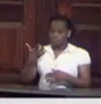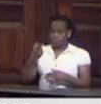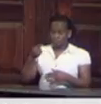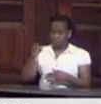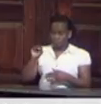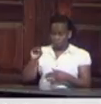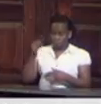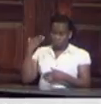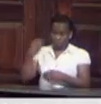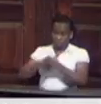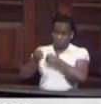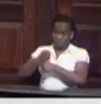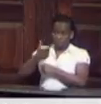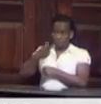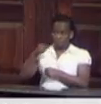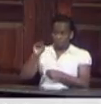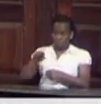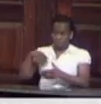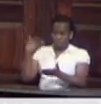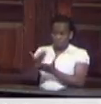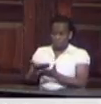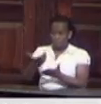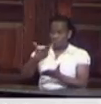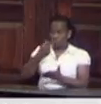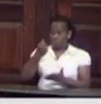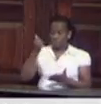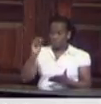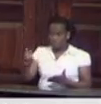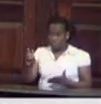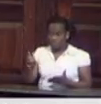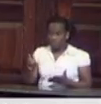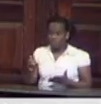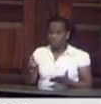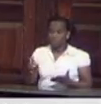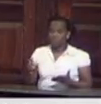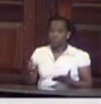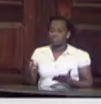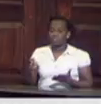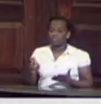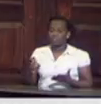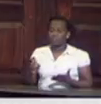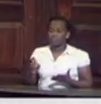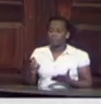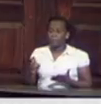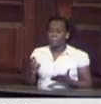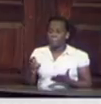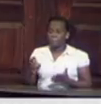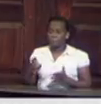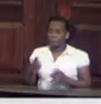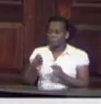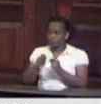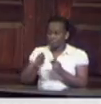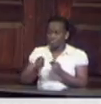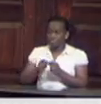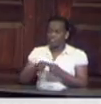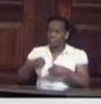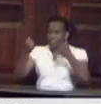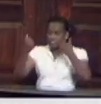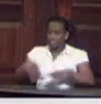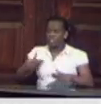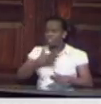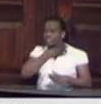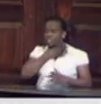2008 a 2015, fez as despesas